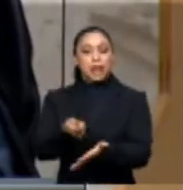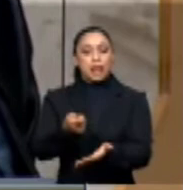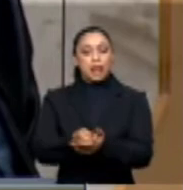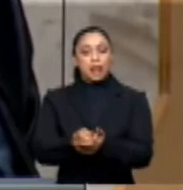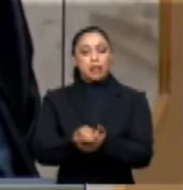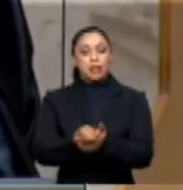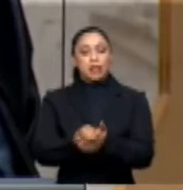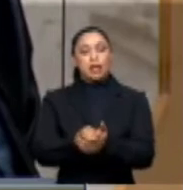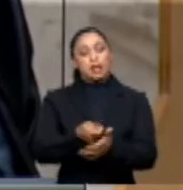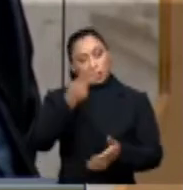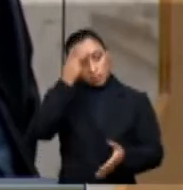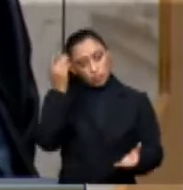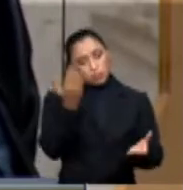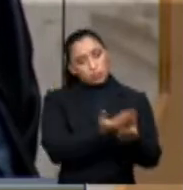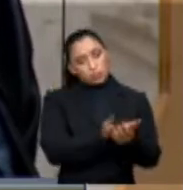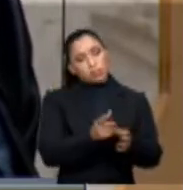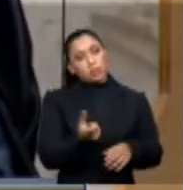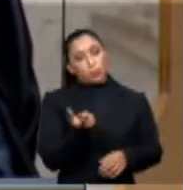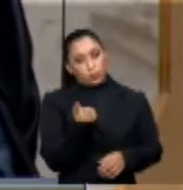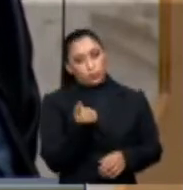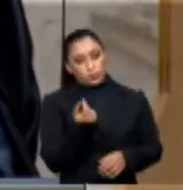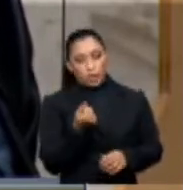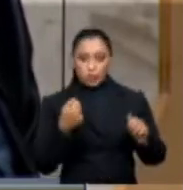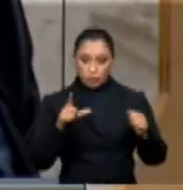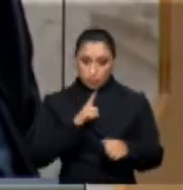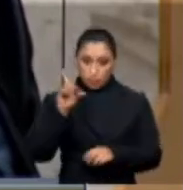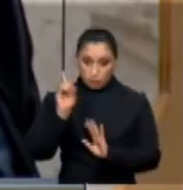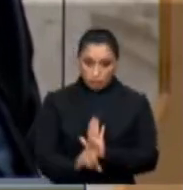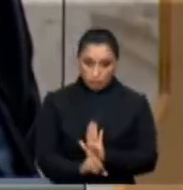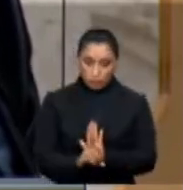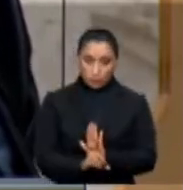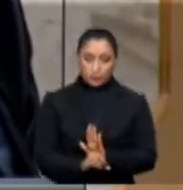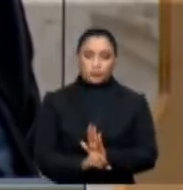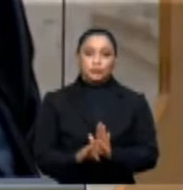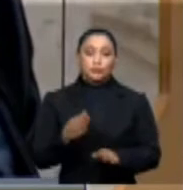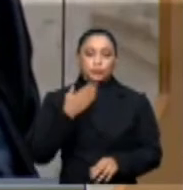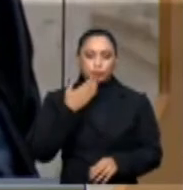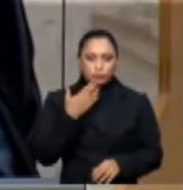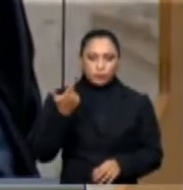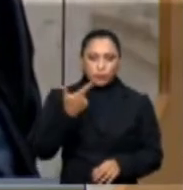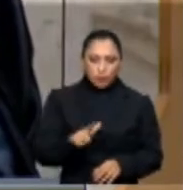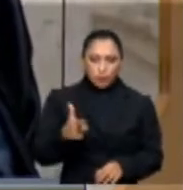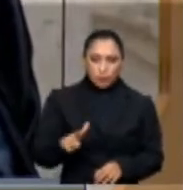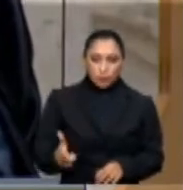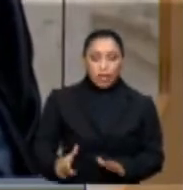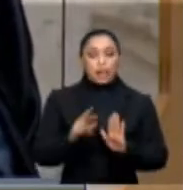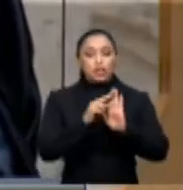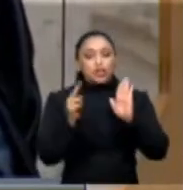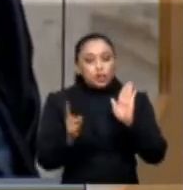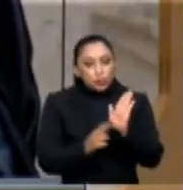aos respectivos credores os valores devidos. A gestão dos requisitórios ao Judiciário é